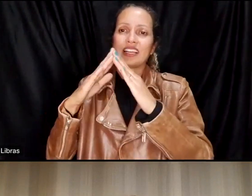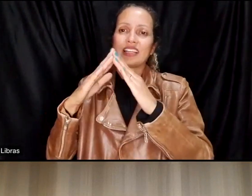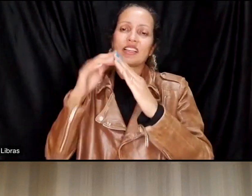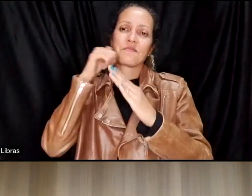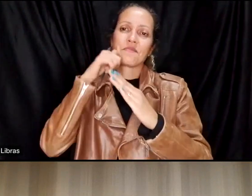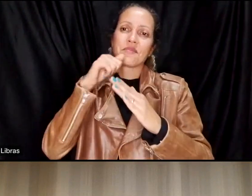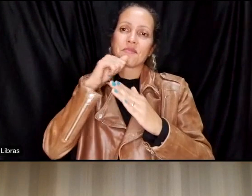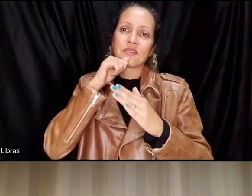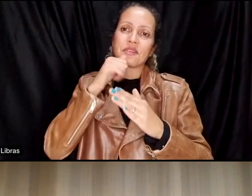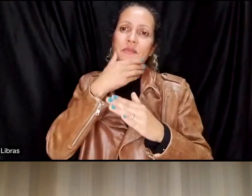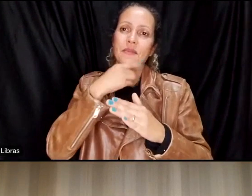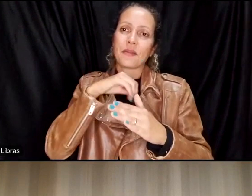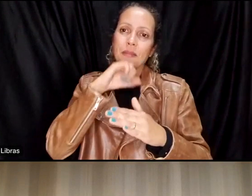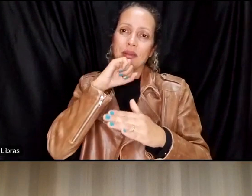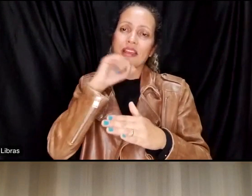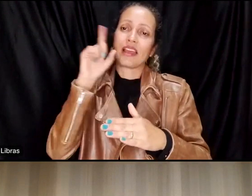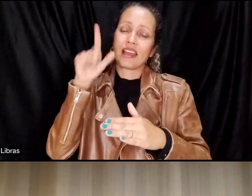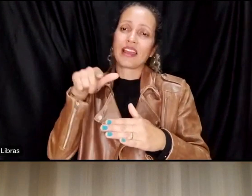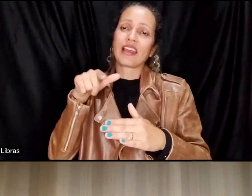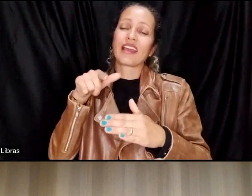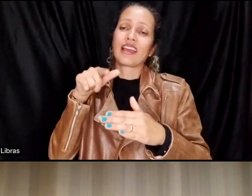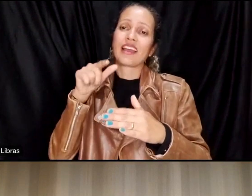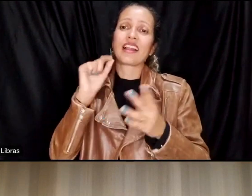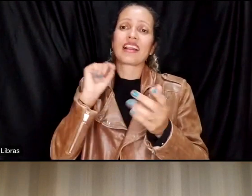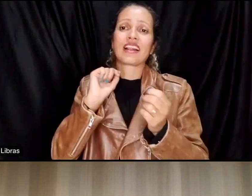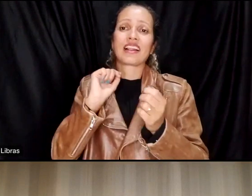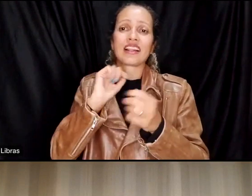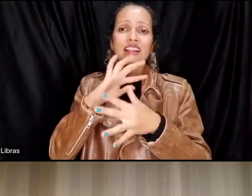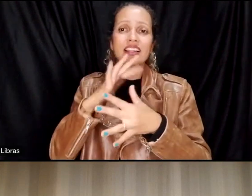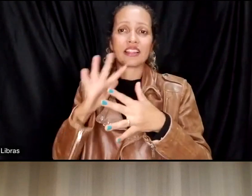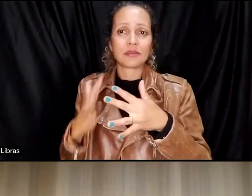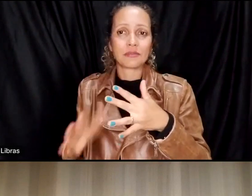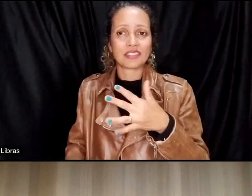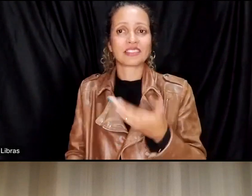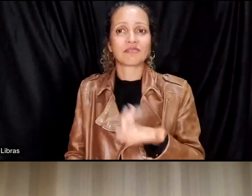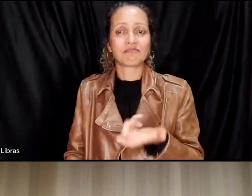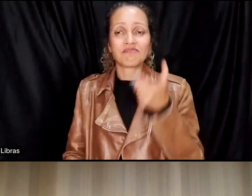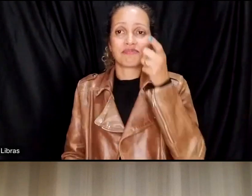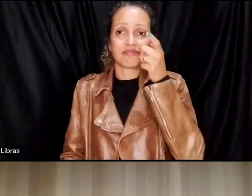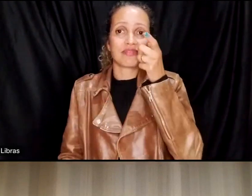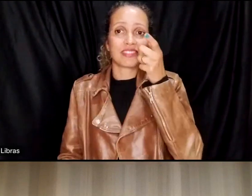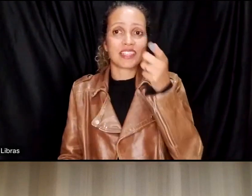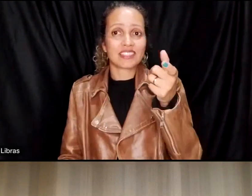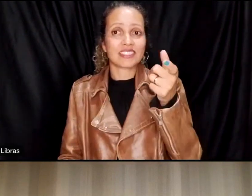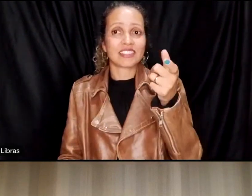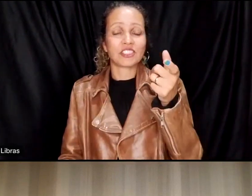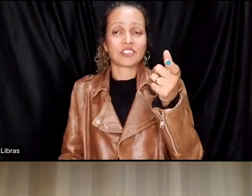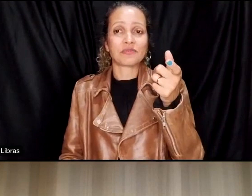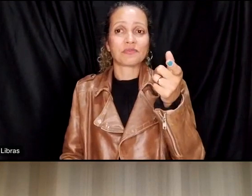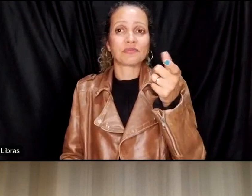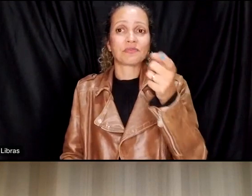português. E aí, olha só que interessante, Raquel. você que é da área da educação.